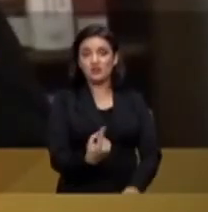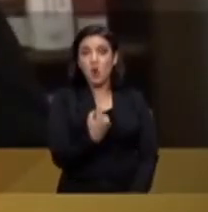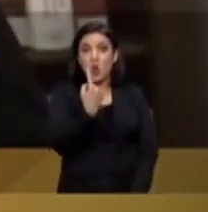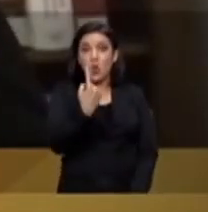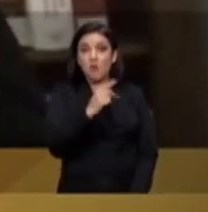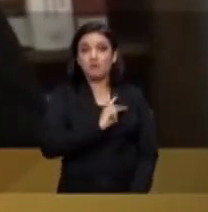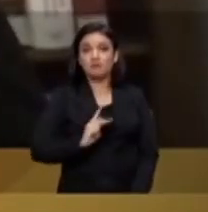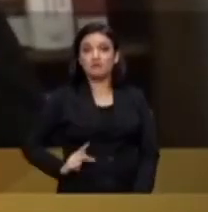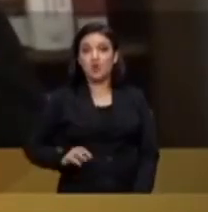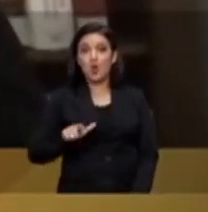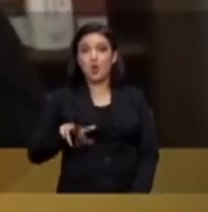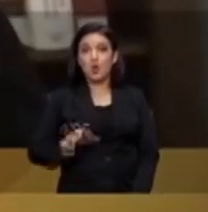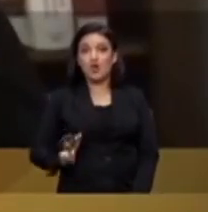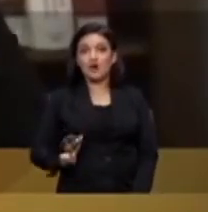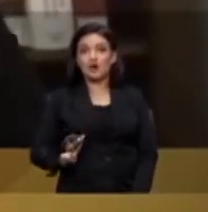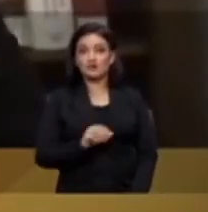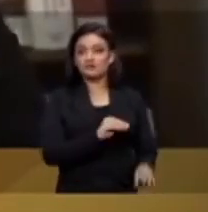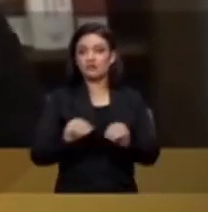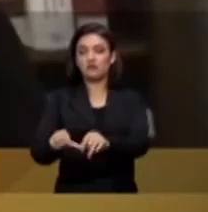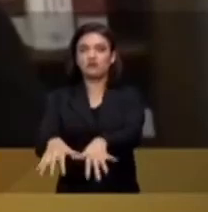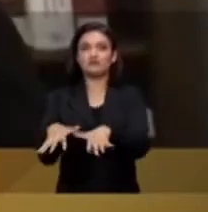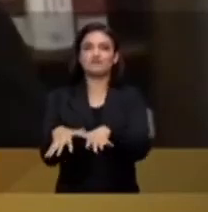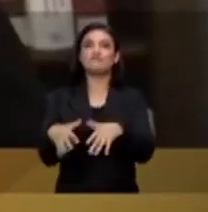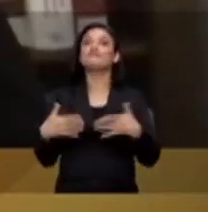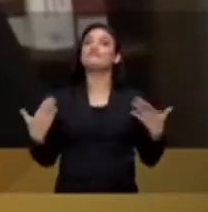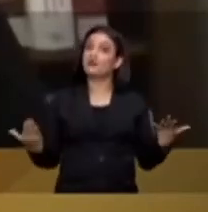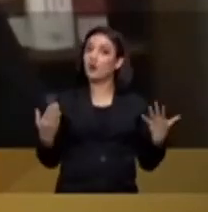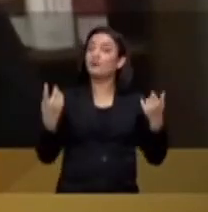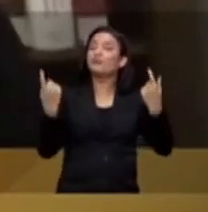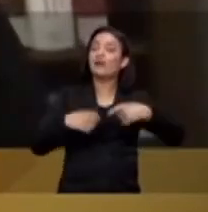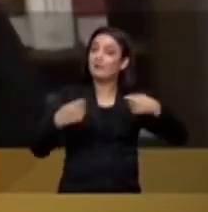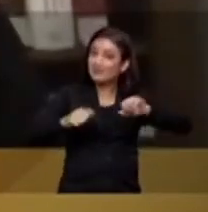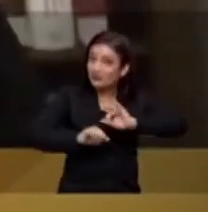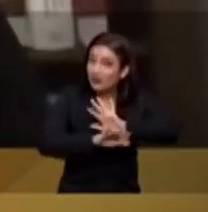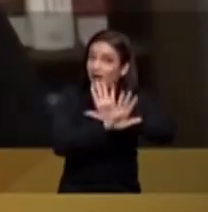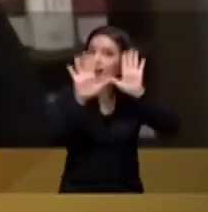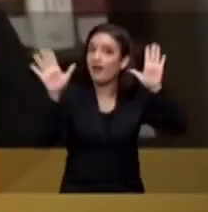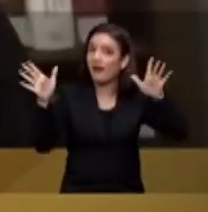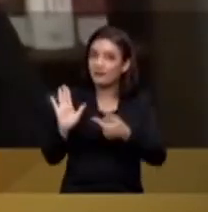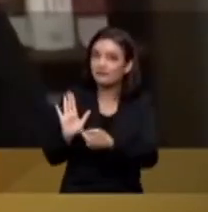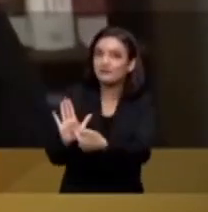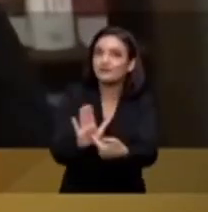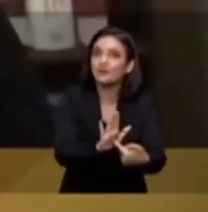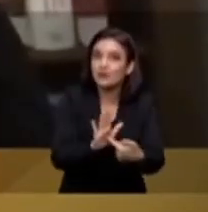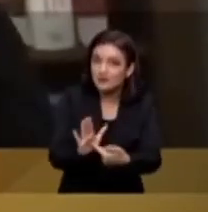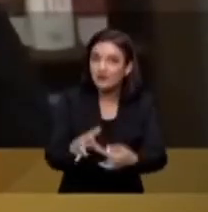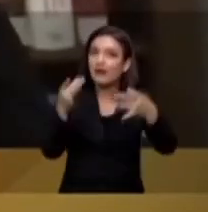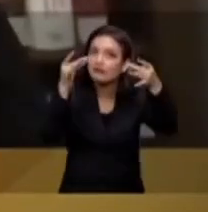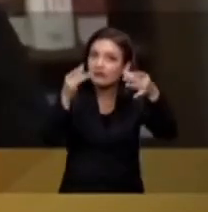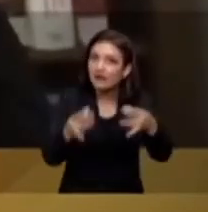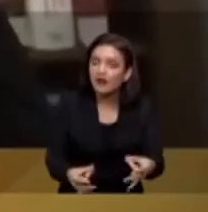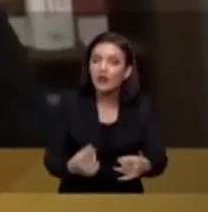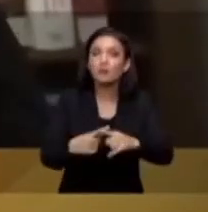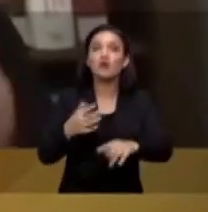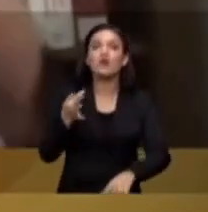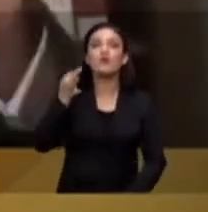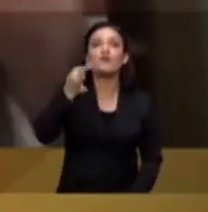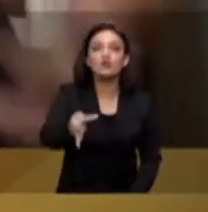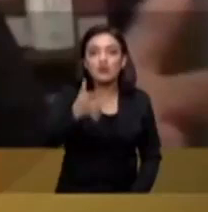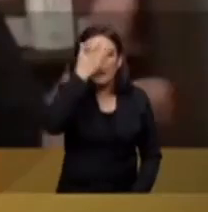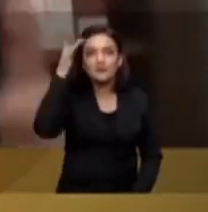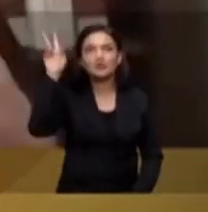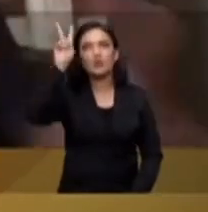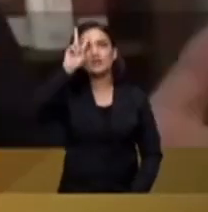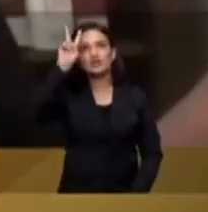é preciso deixar isso bem claro, bem registrado, bem consignado, para que os historiadores no futuro